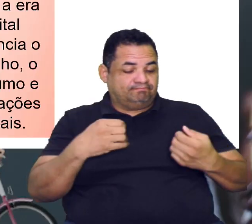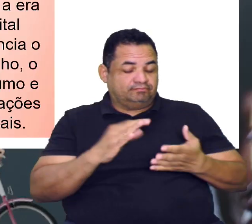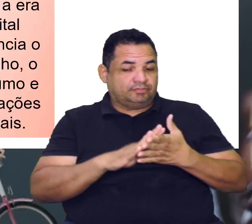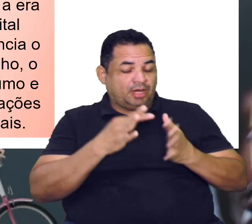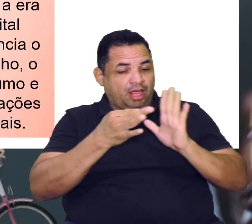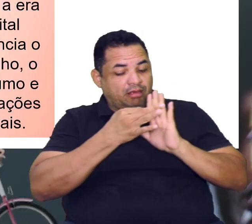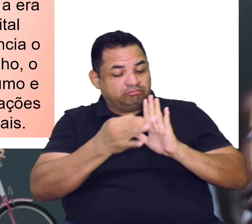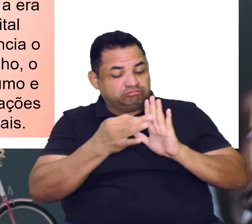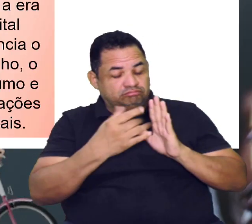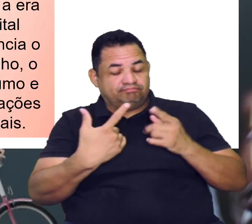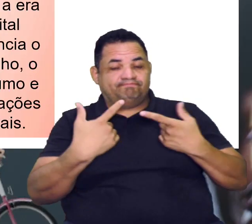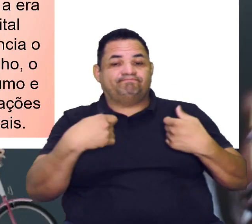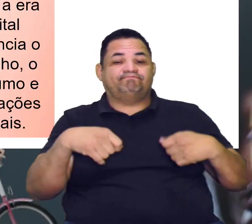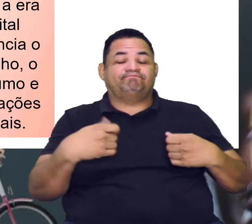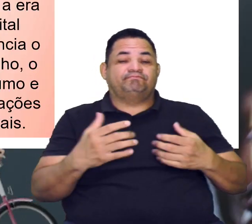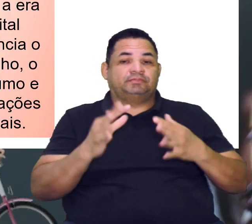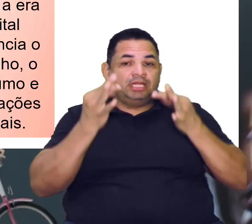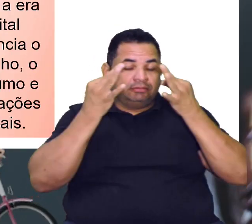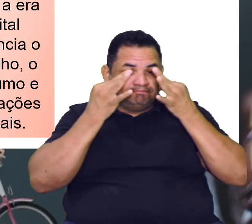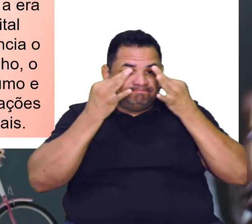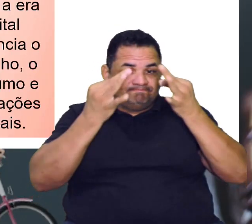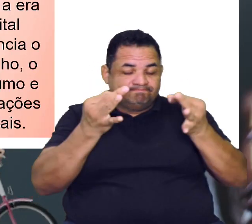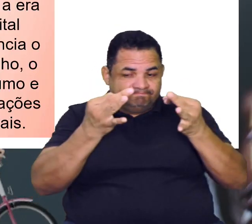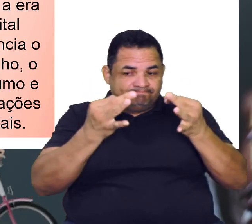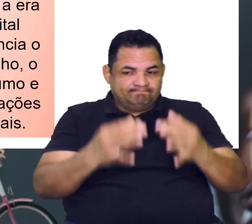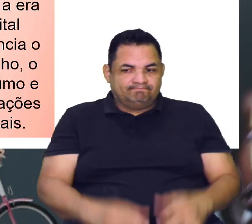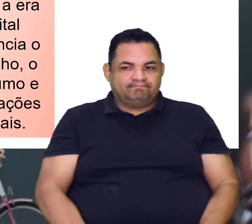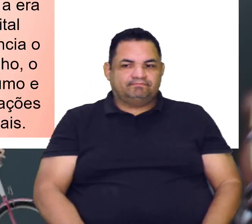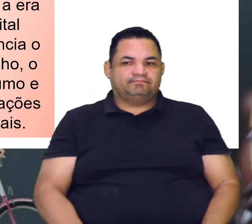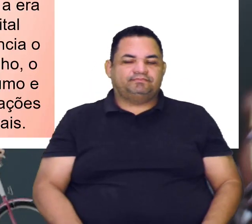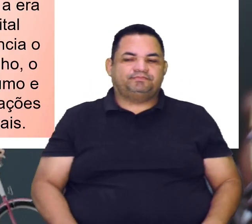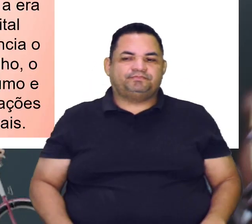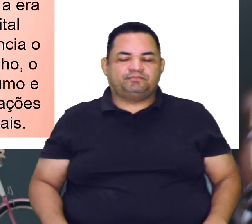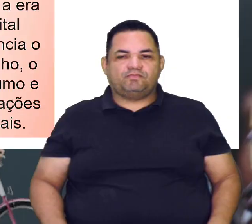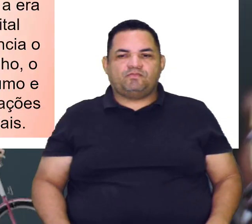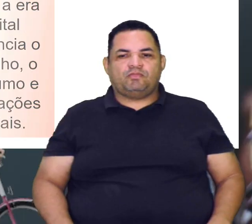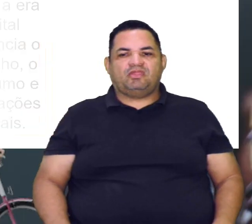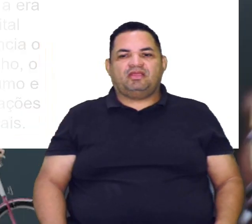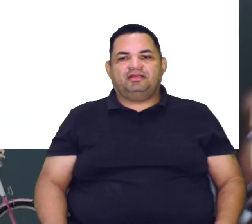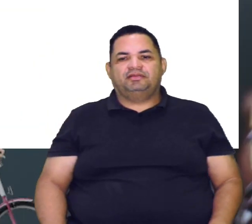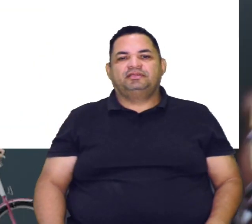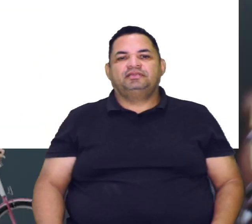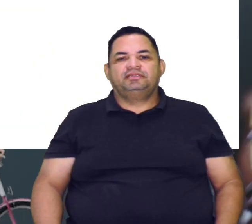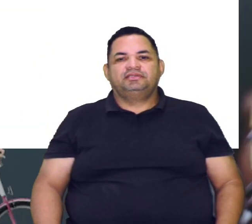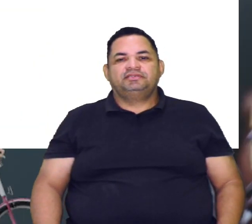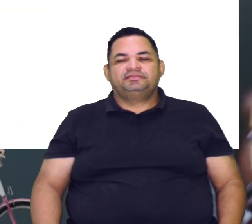pouco crítico, um pouco atento a essas questões. Tudo bem? Ok.